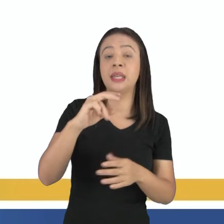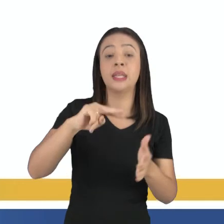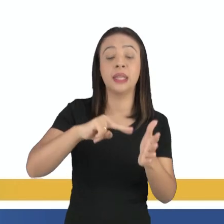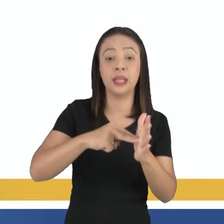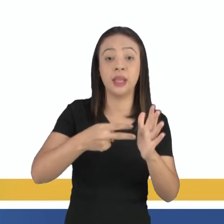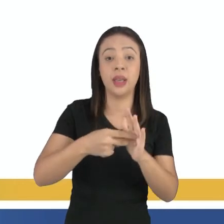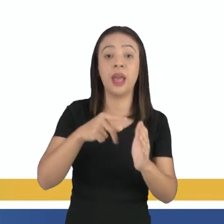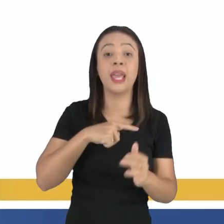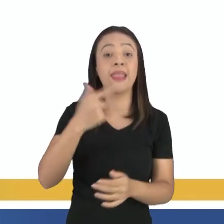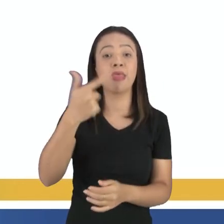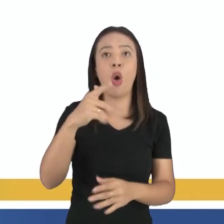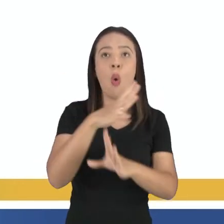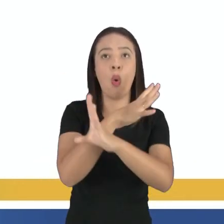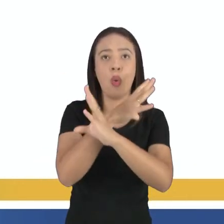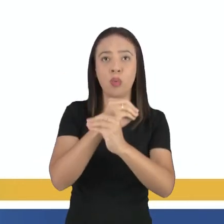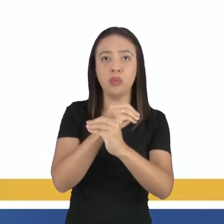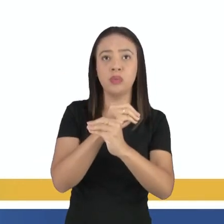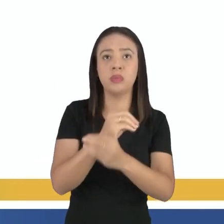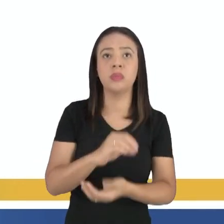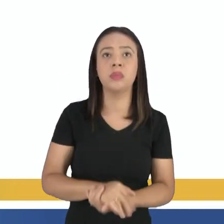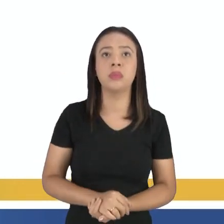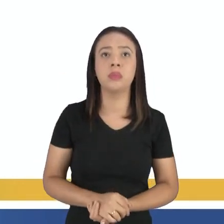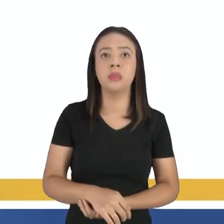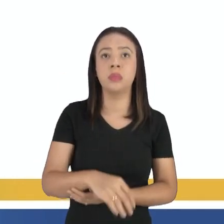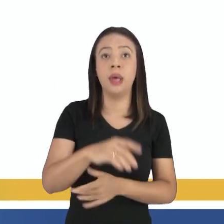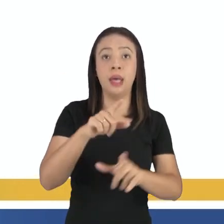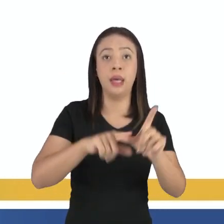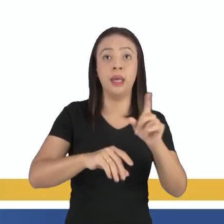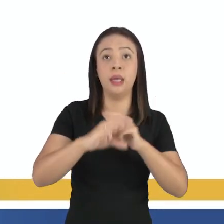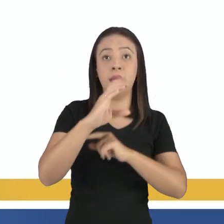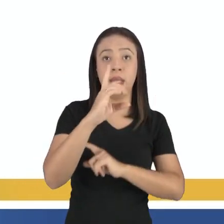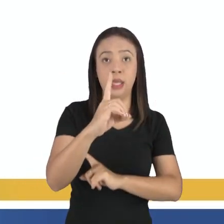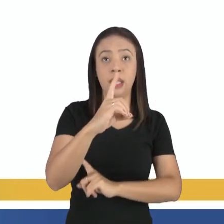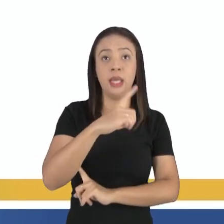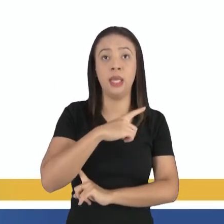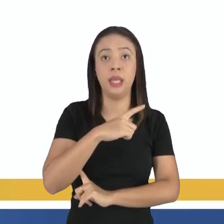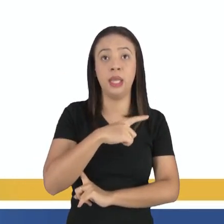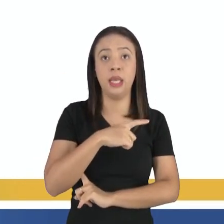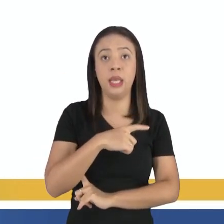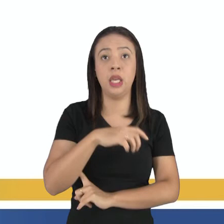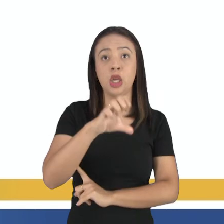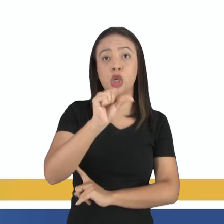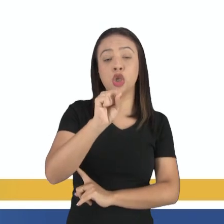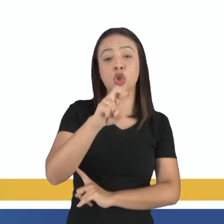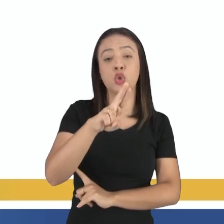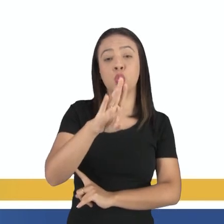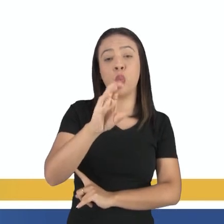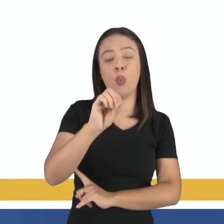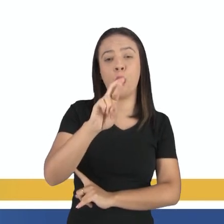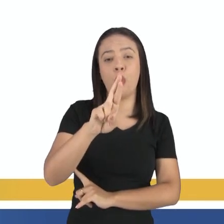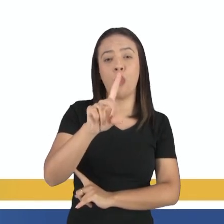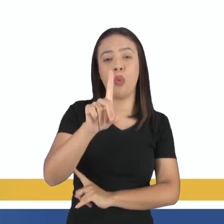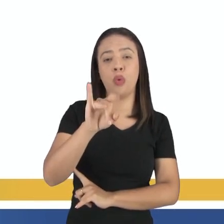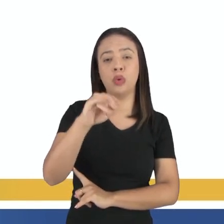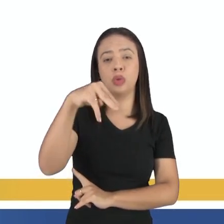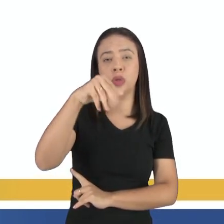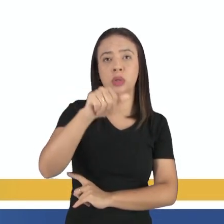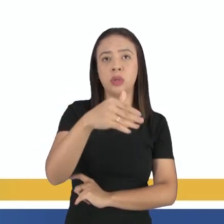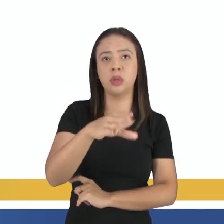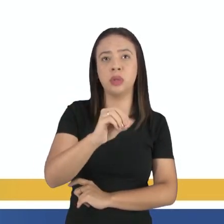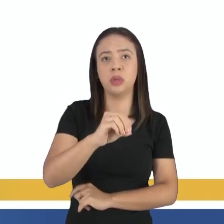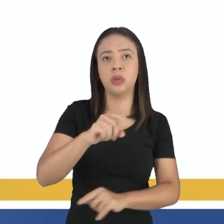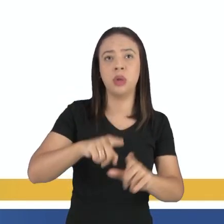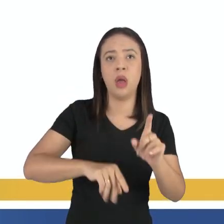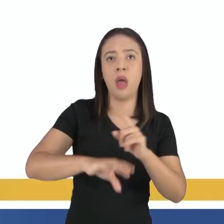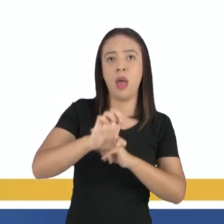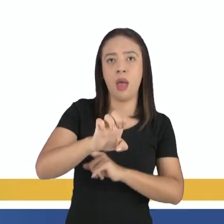subordinação, misto com duas orações? E aí, gente? Vamos lá, né? Falando de oração, nós temos